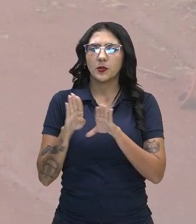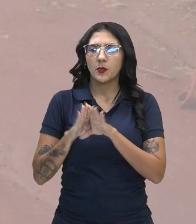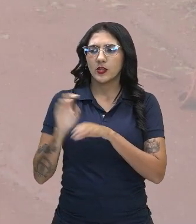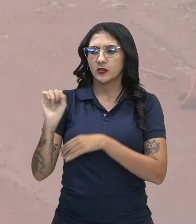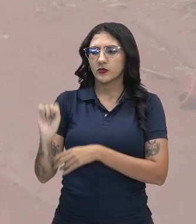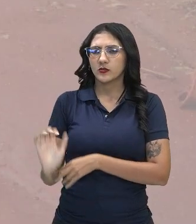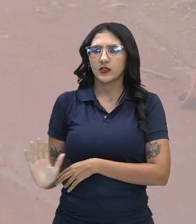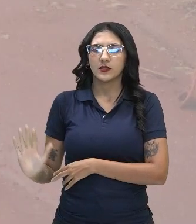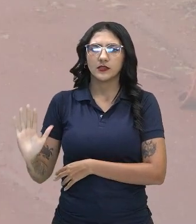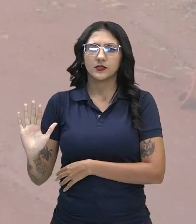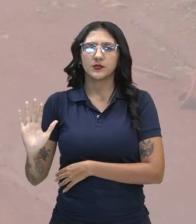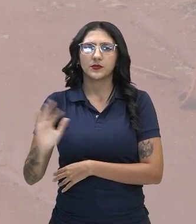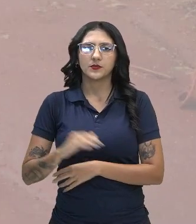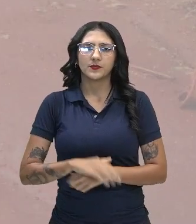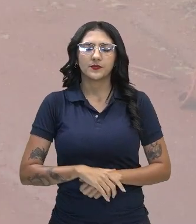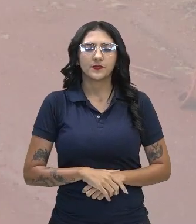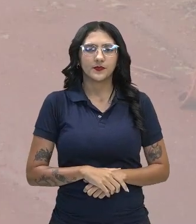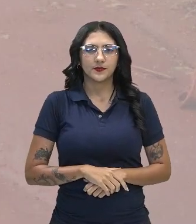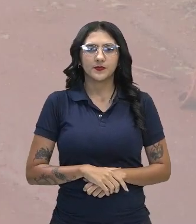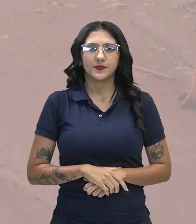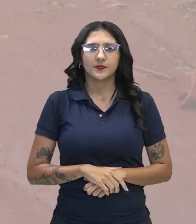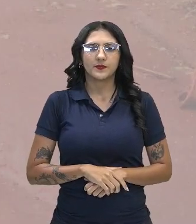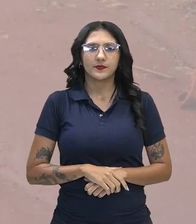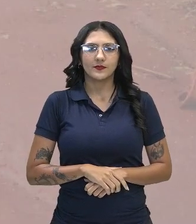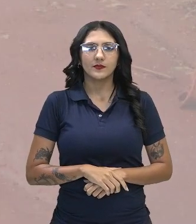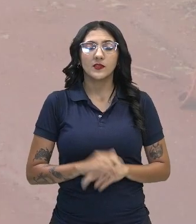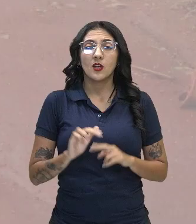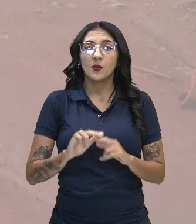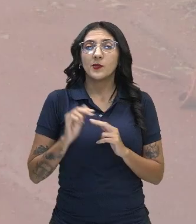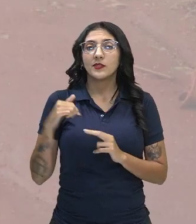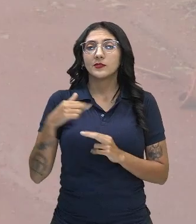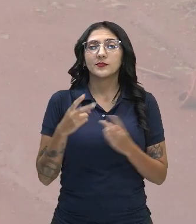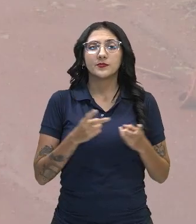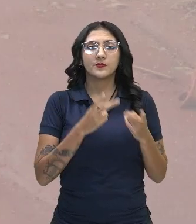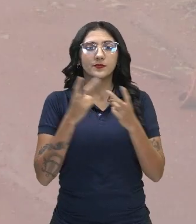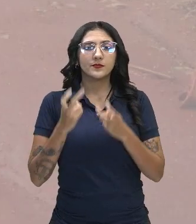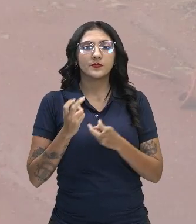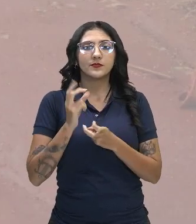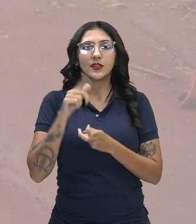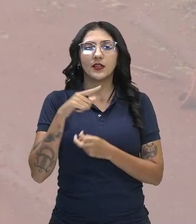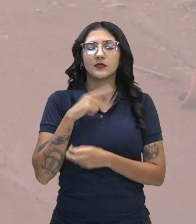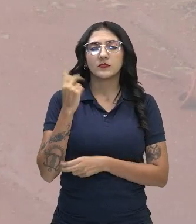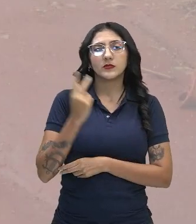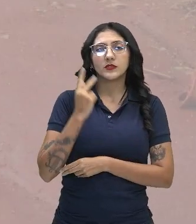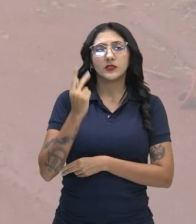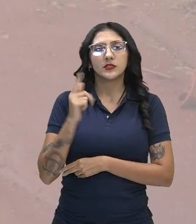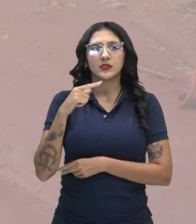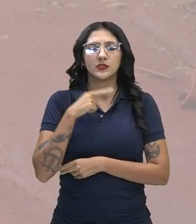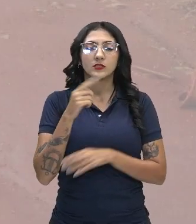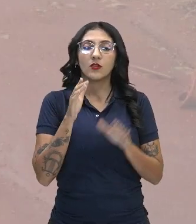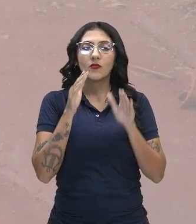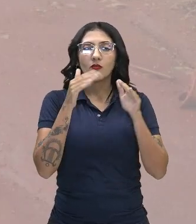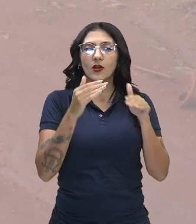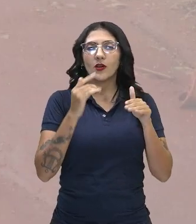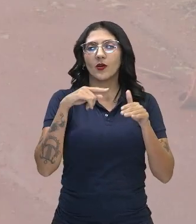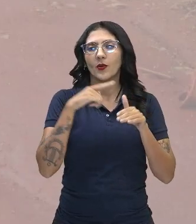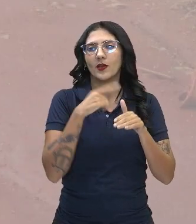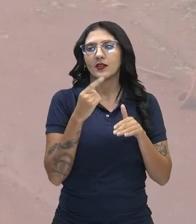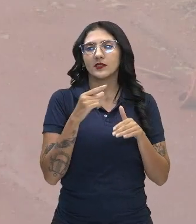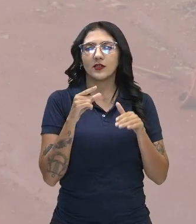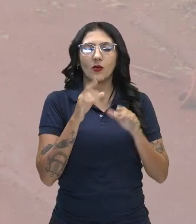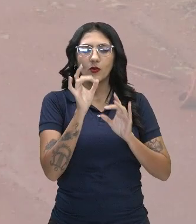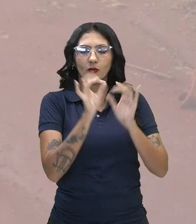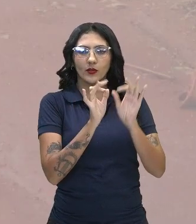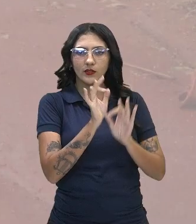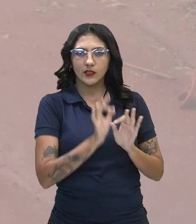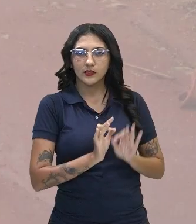precisa observar que com essa política eles visavam fazer essa ocupação, e isso nos remonta,